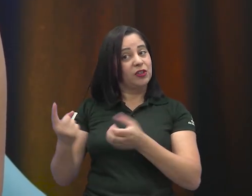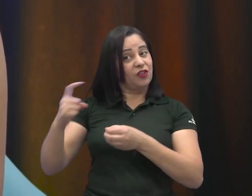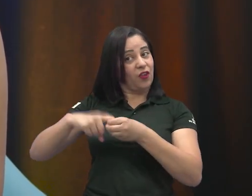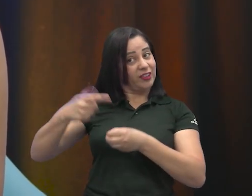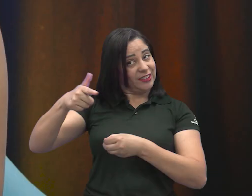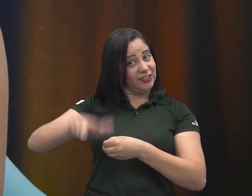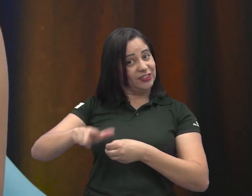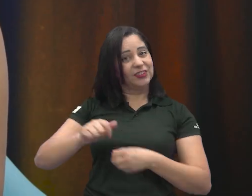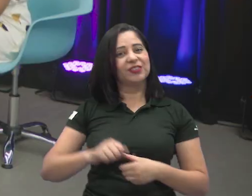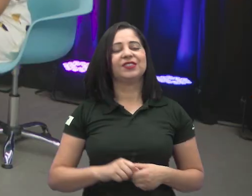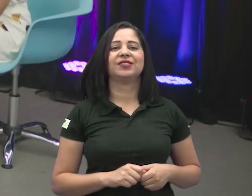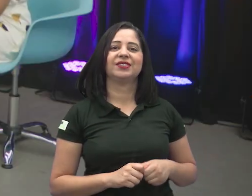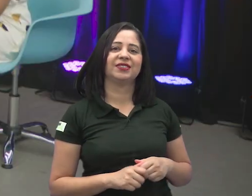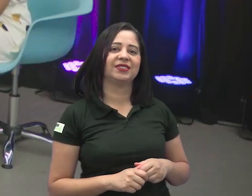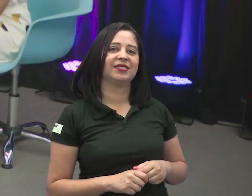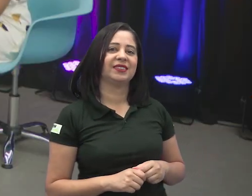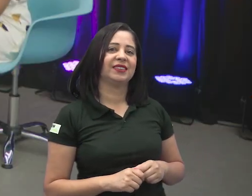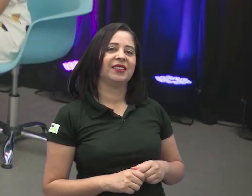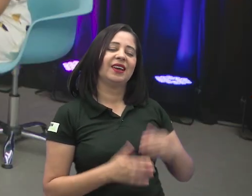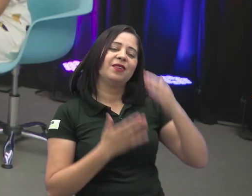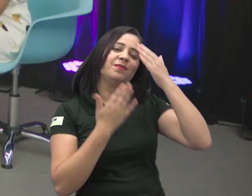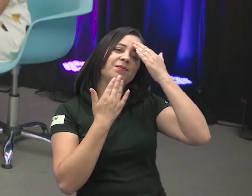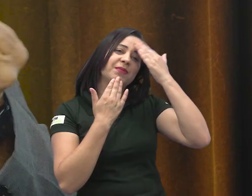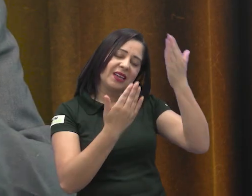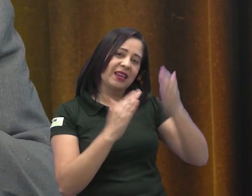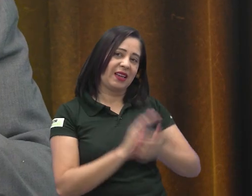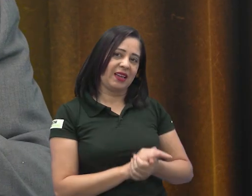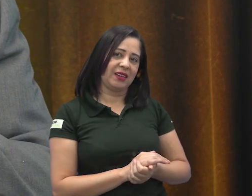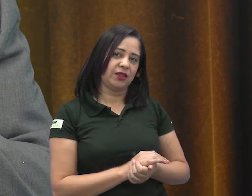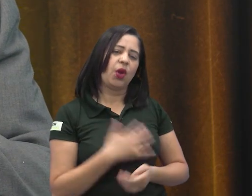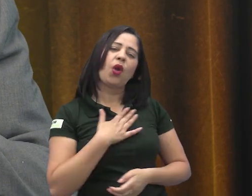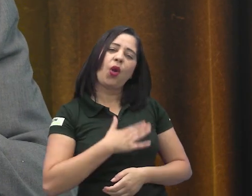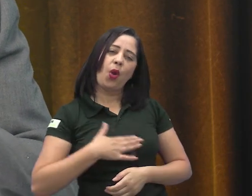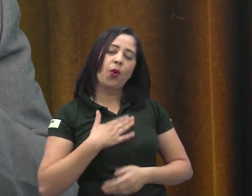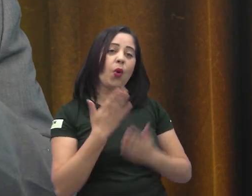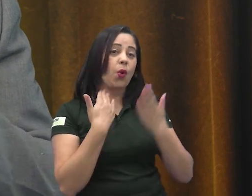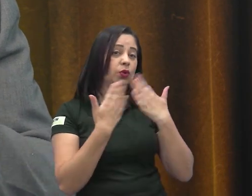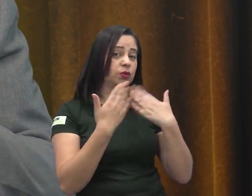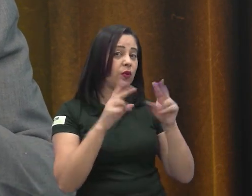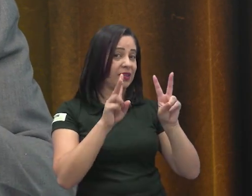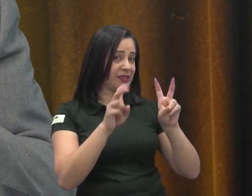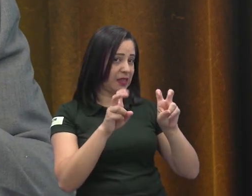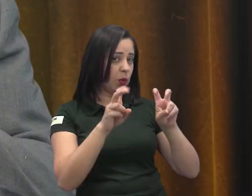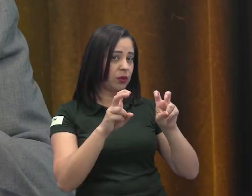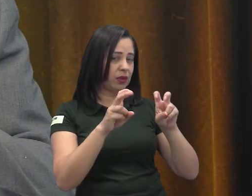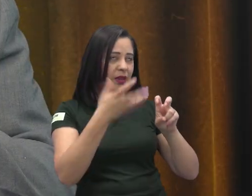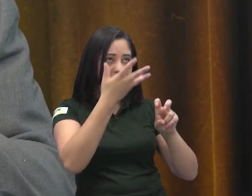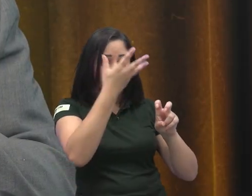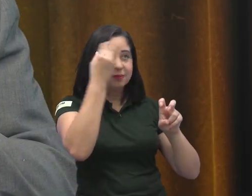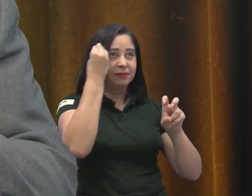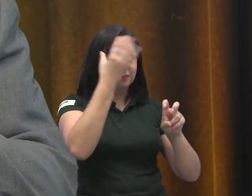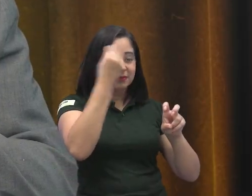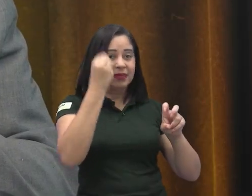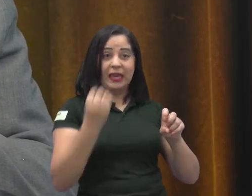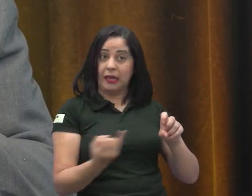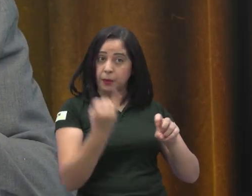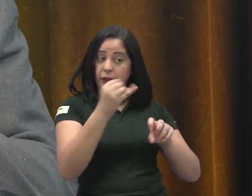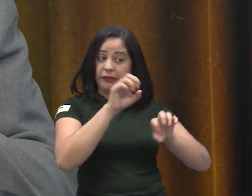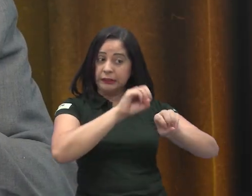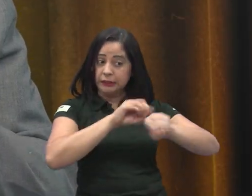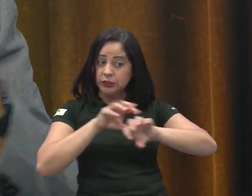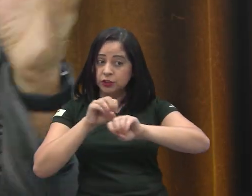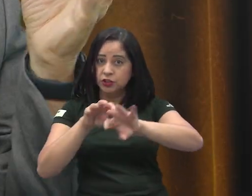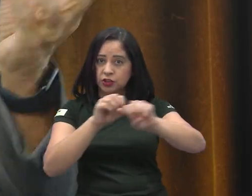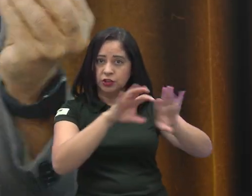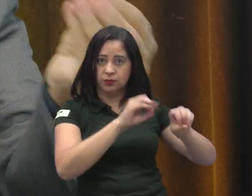gente. Obrigado, Pri. Eu sempre gosto de falar sobre isso, orientar as pessoas, né? Isso é muito importante.